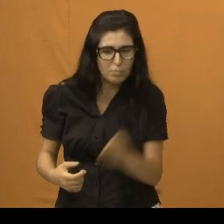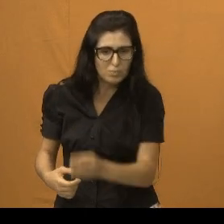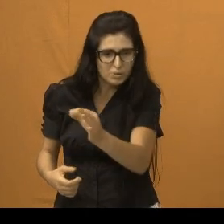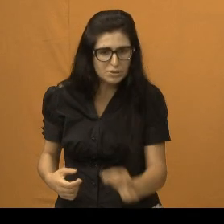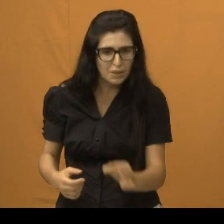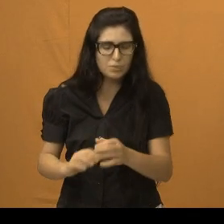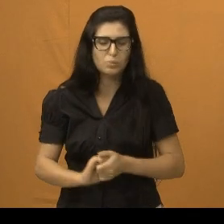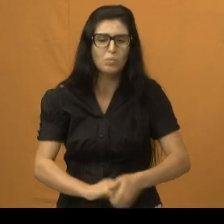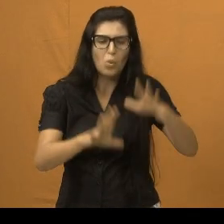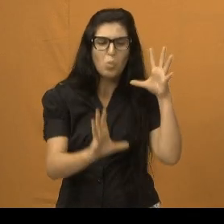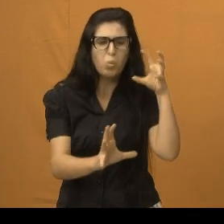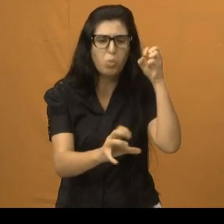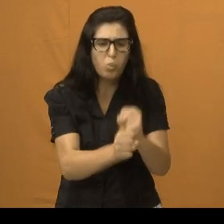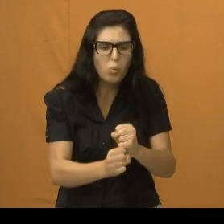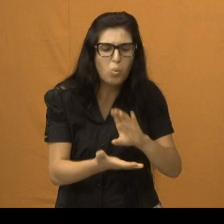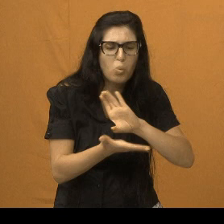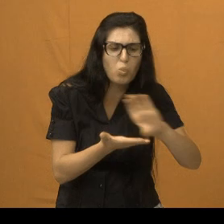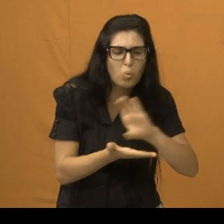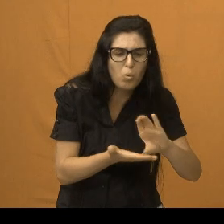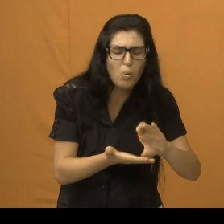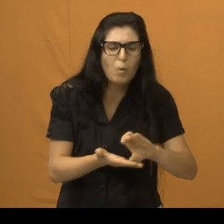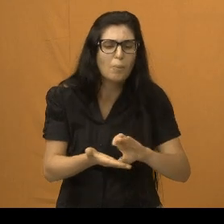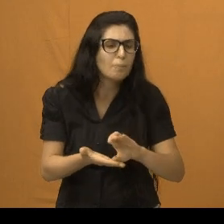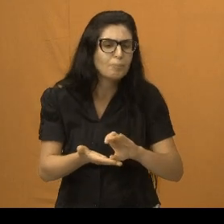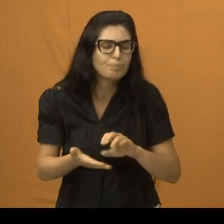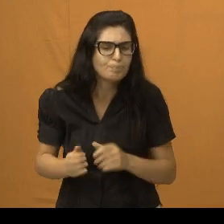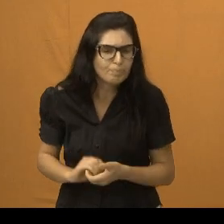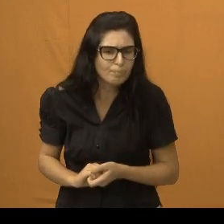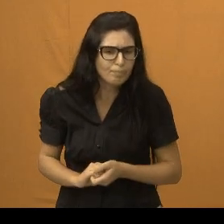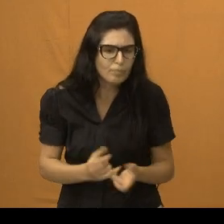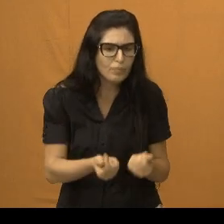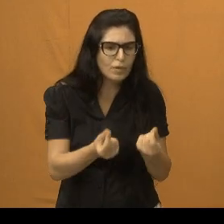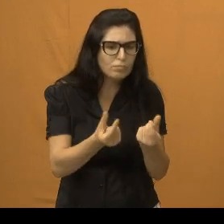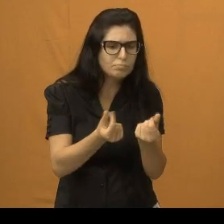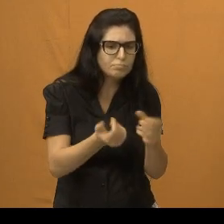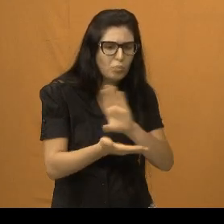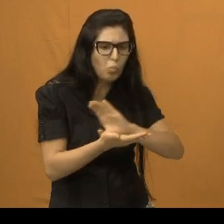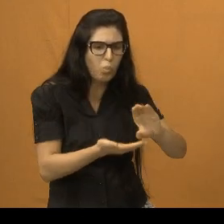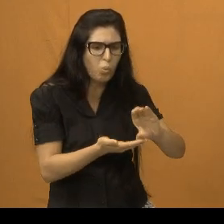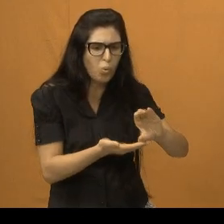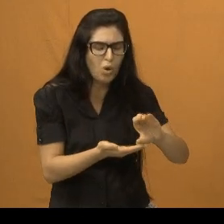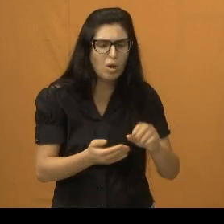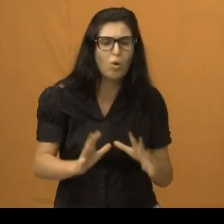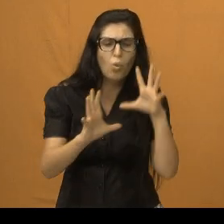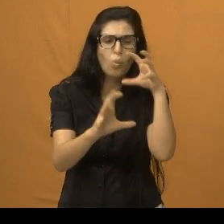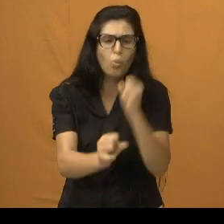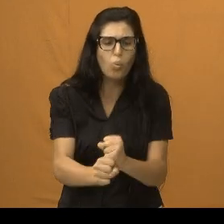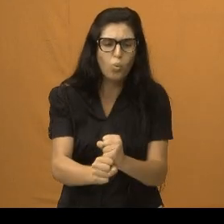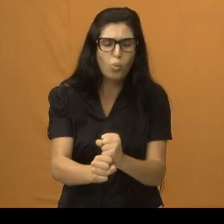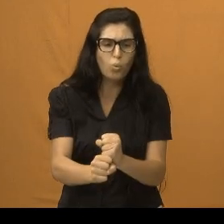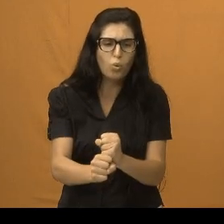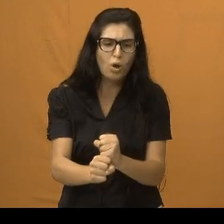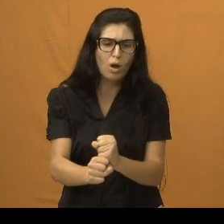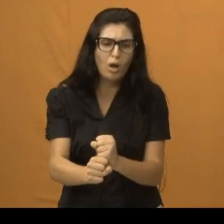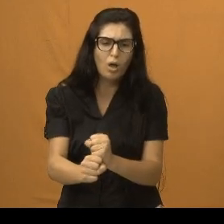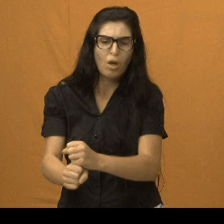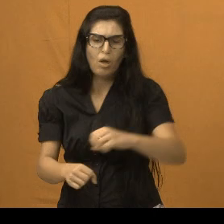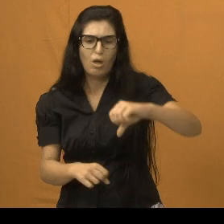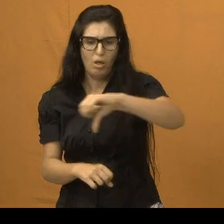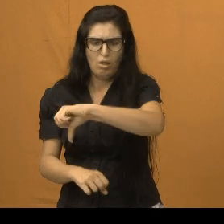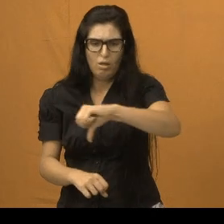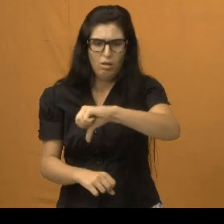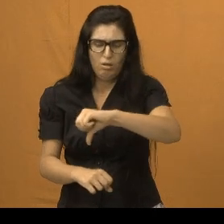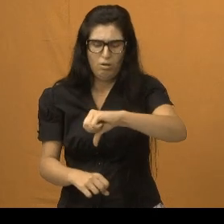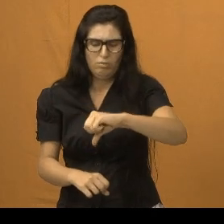a receita total, né? A receita total que nós estamos vendo, deu um total de